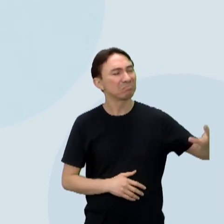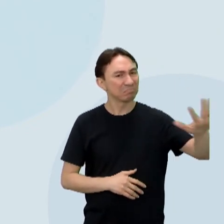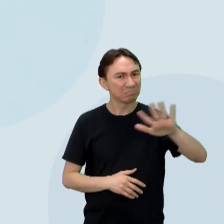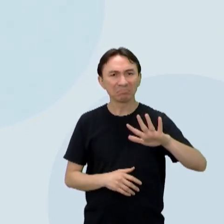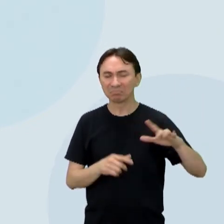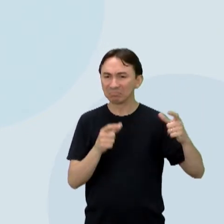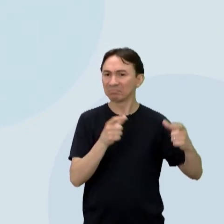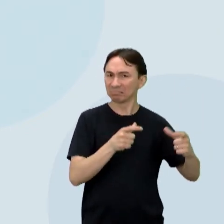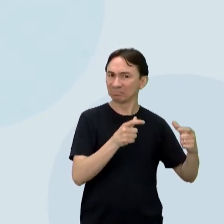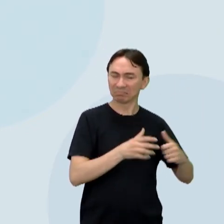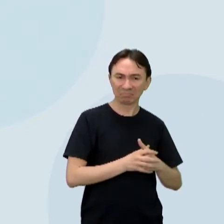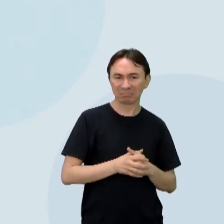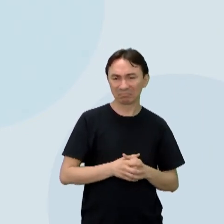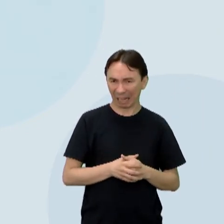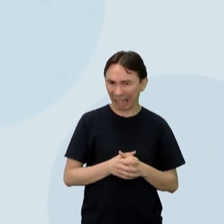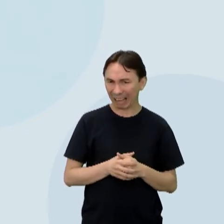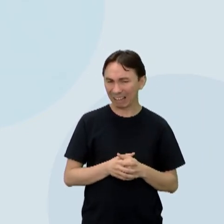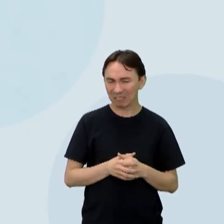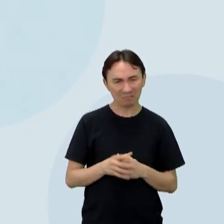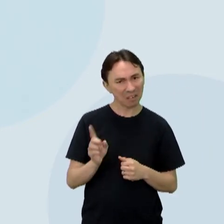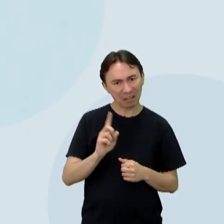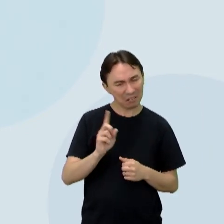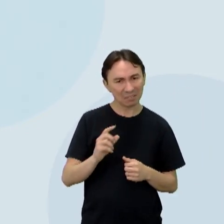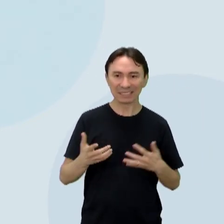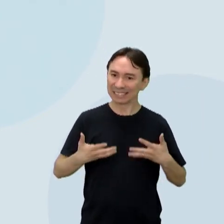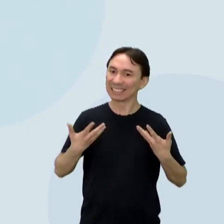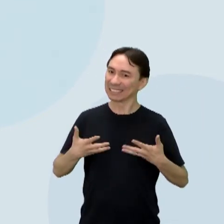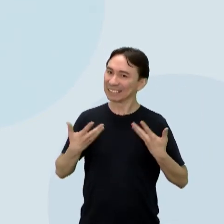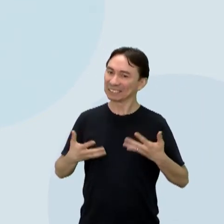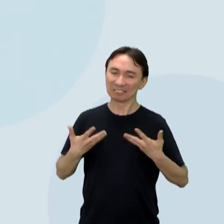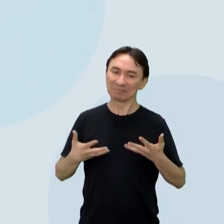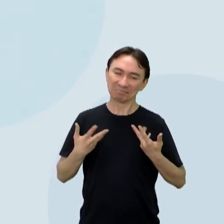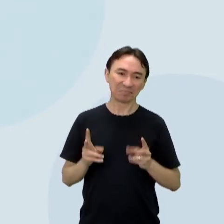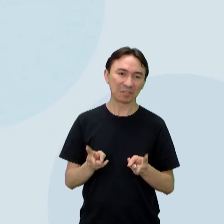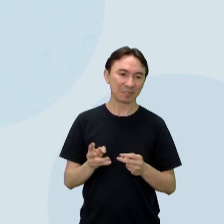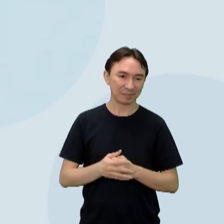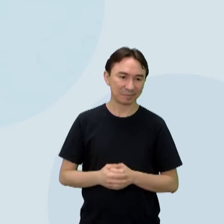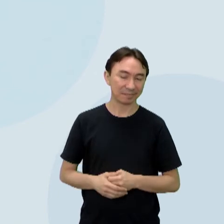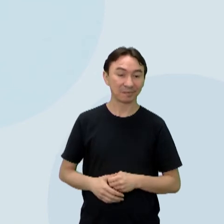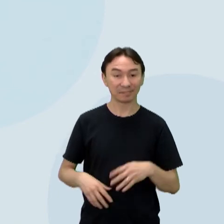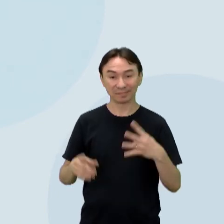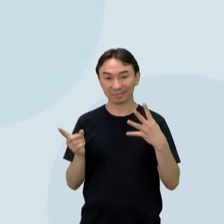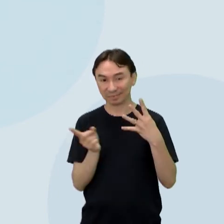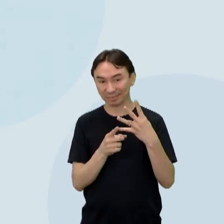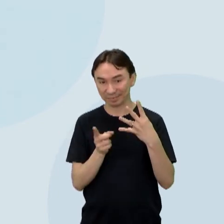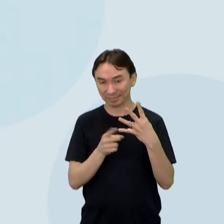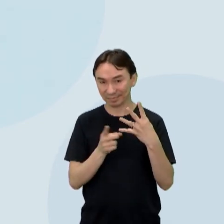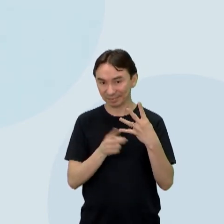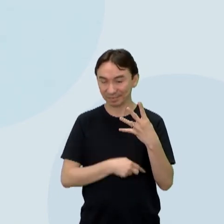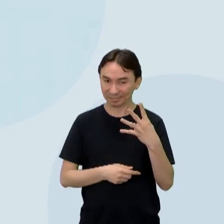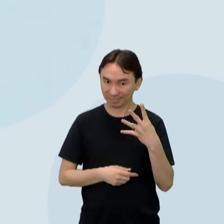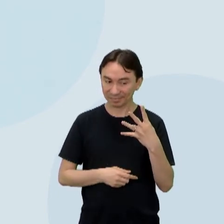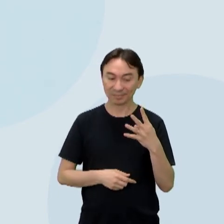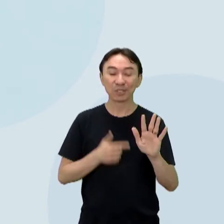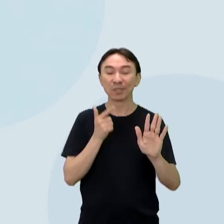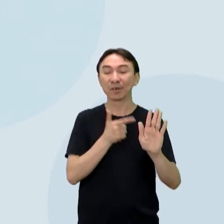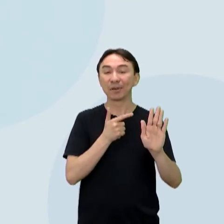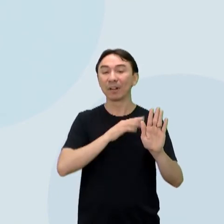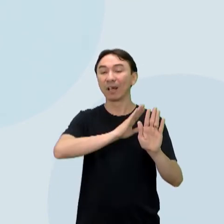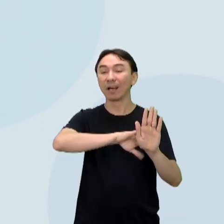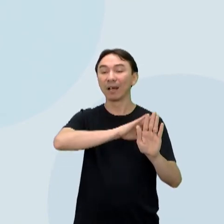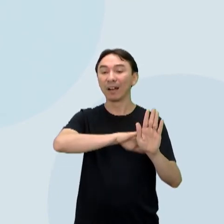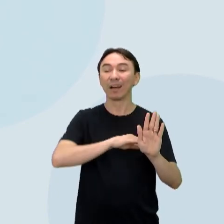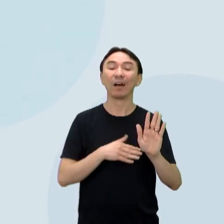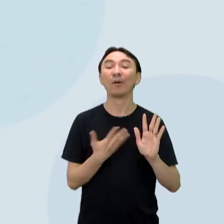continua ali alegre pelo que ele está pensando sobre a natureza. Mas a ironia está onde? Vamos